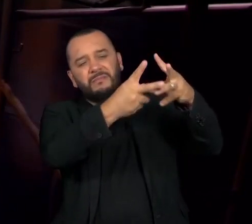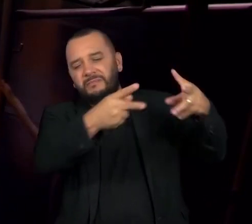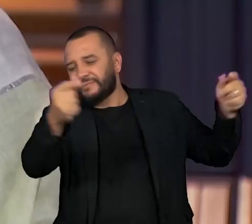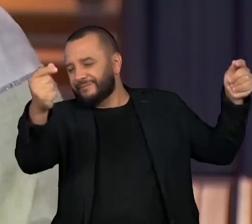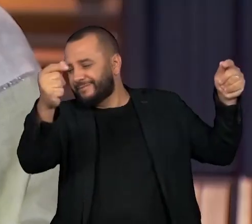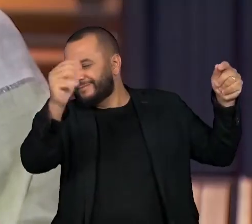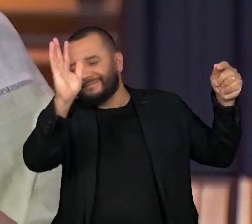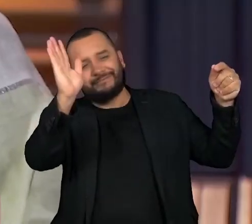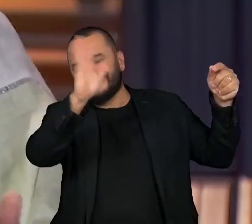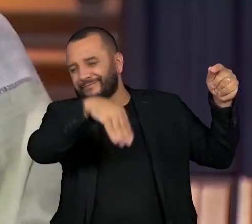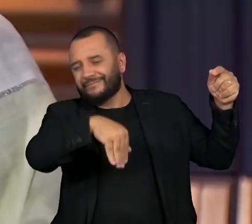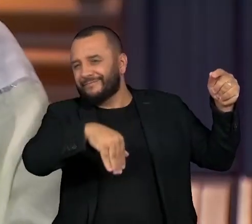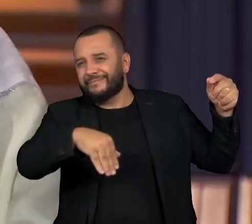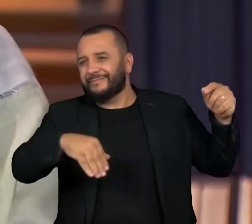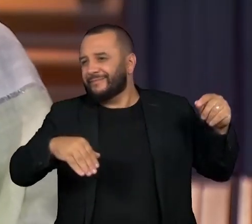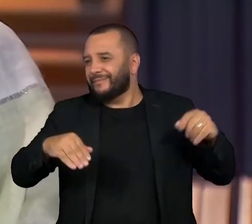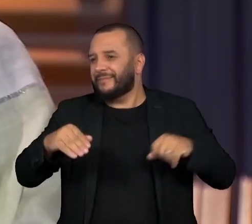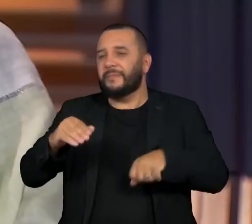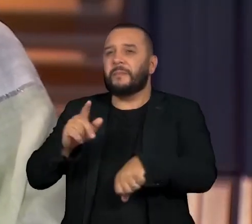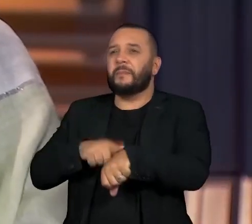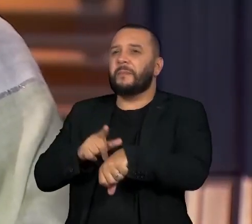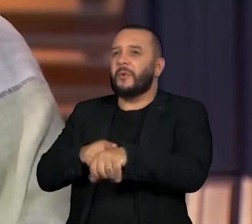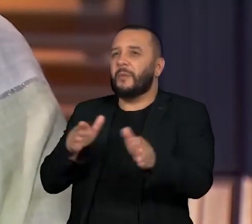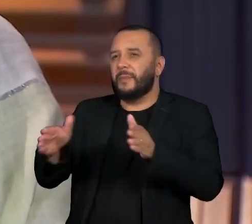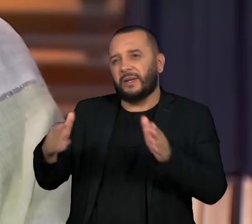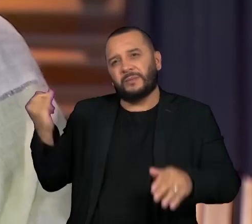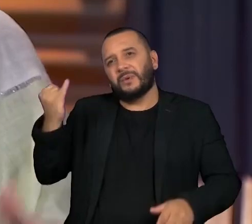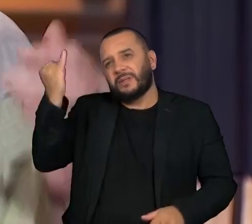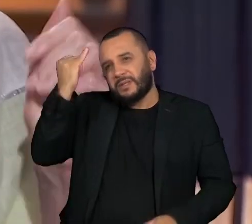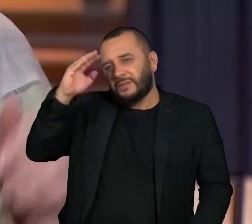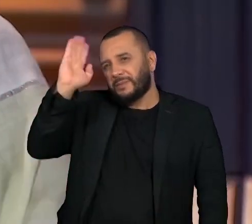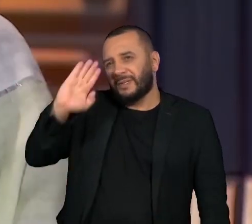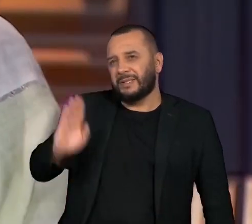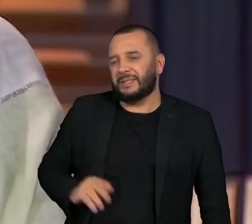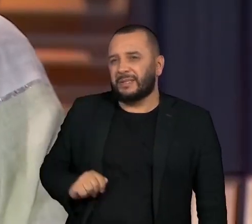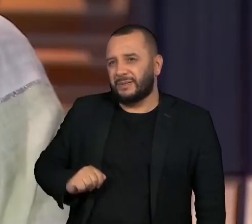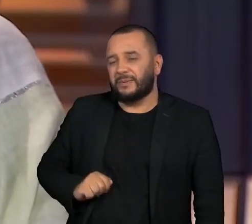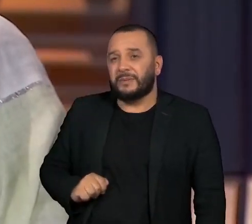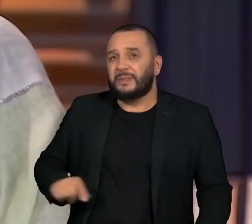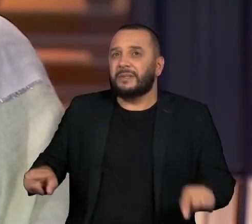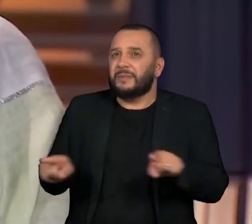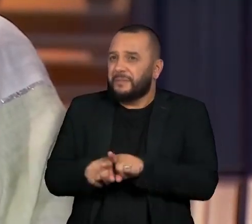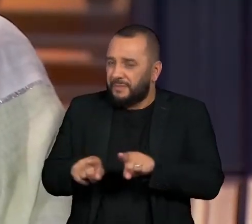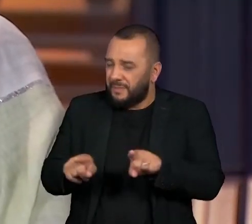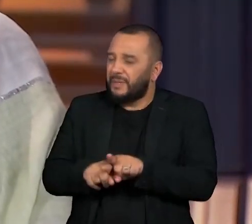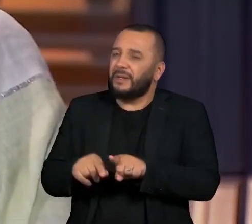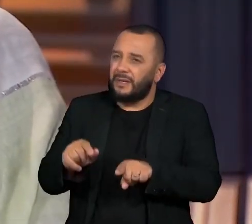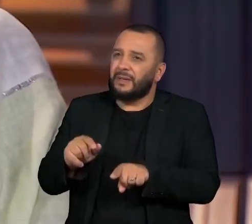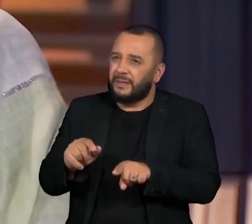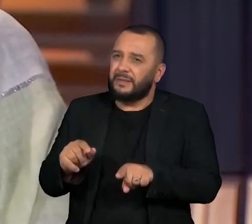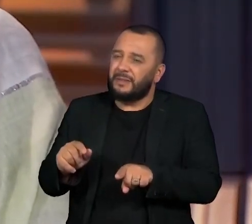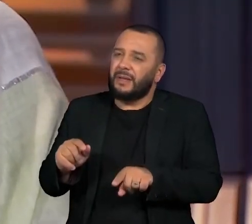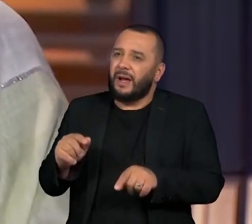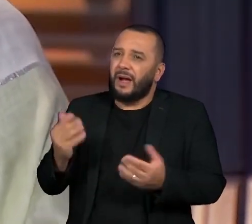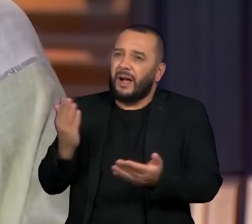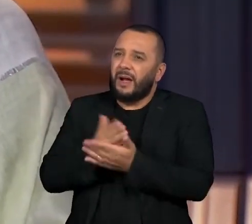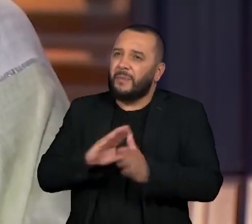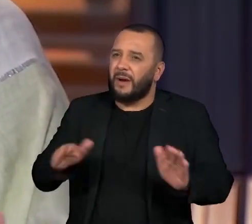forte importante que o Brasil tá vivendo e para acabar com a fome com a miséria com